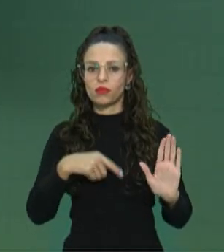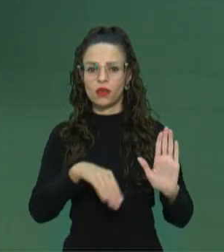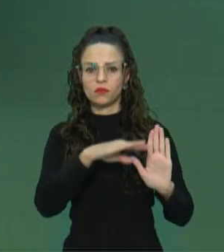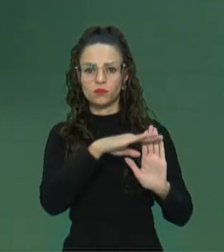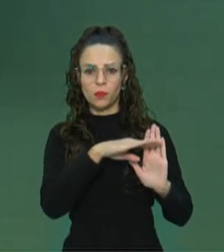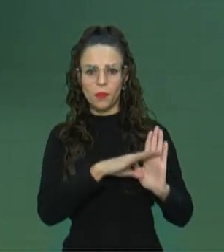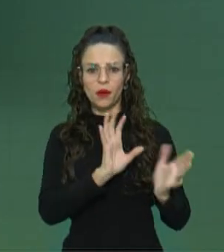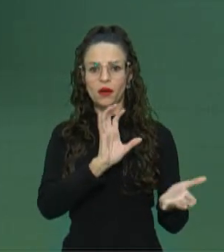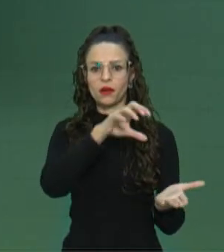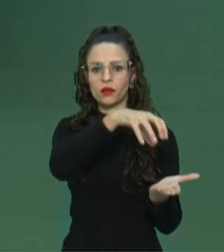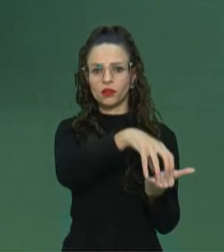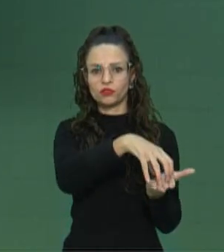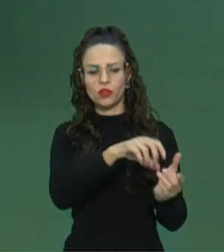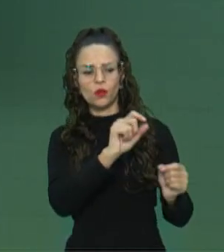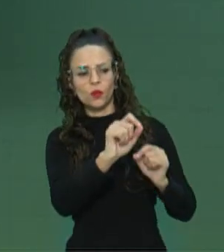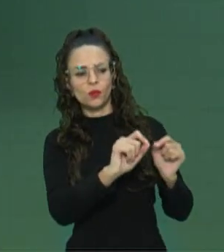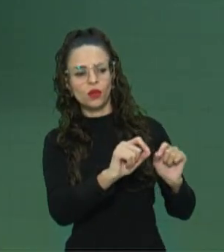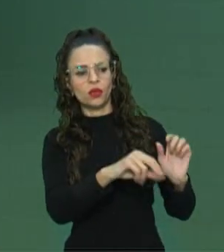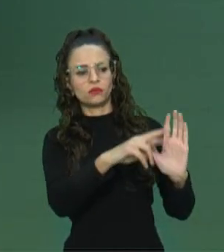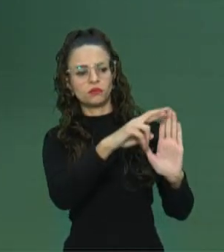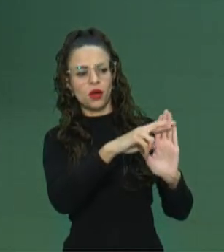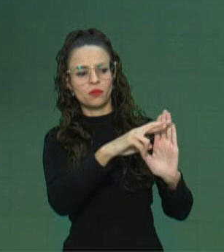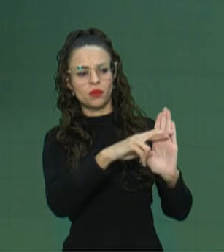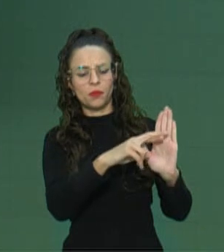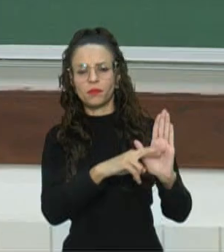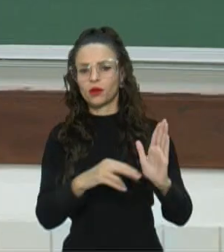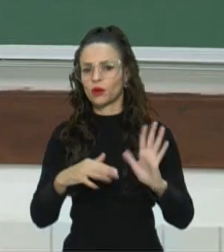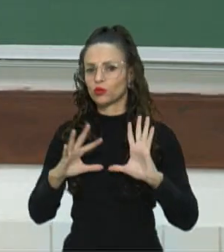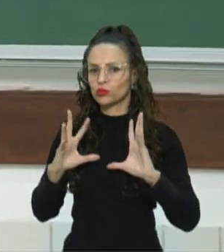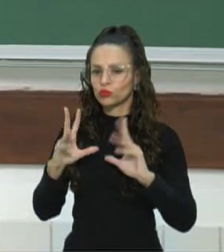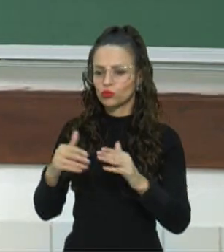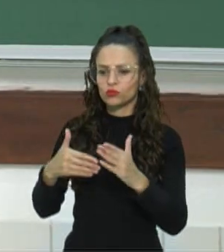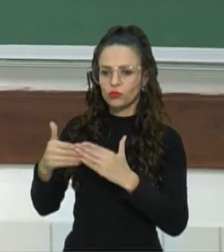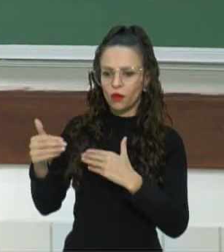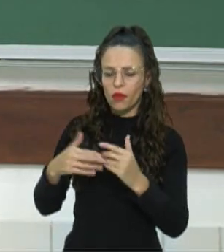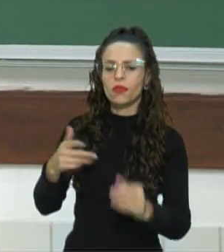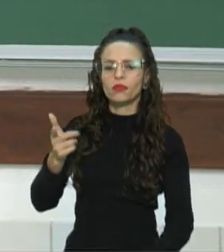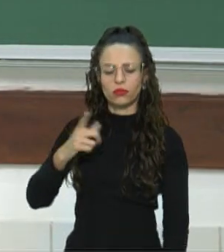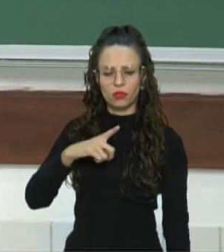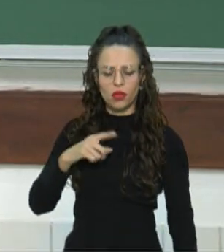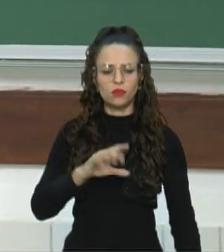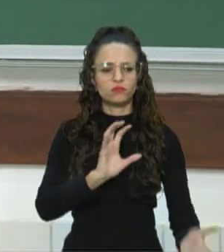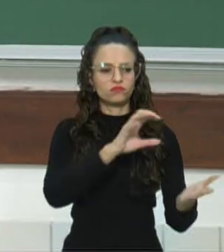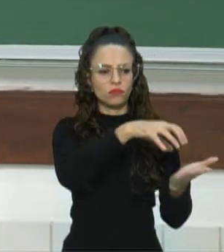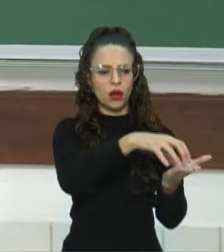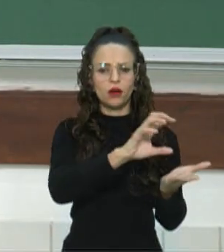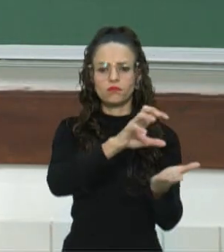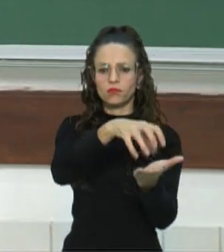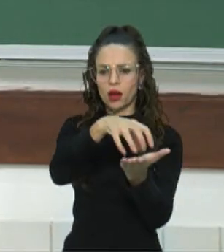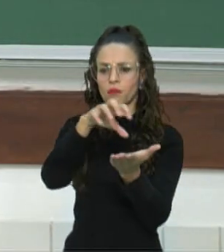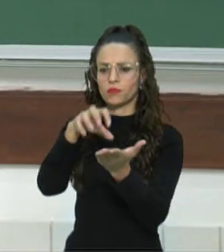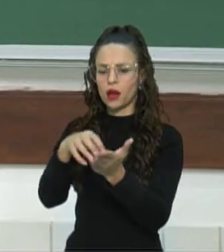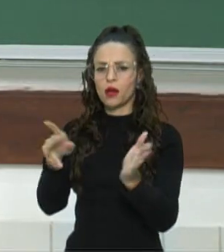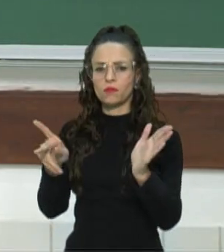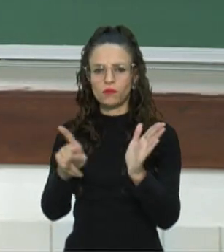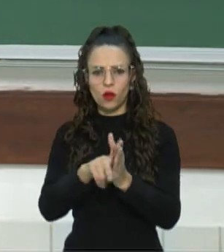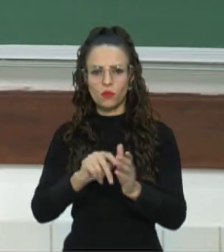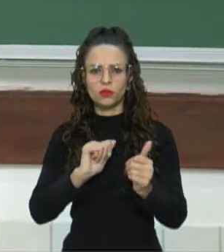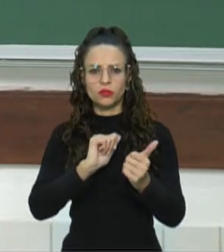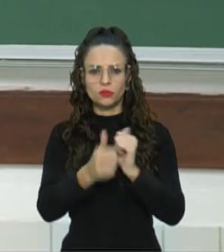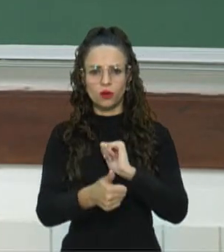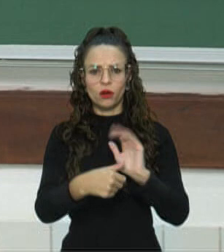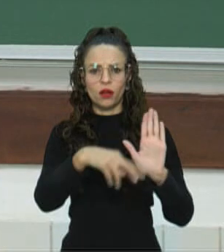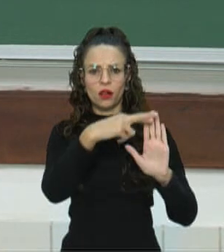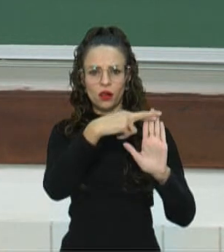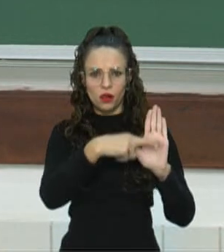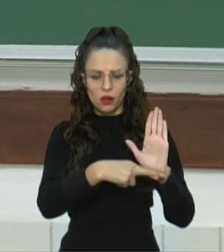que o regulamentam, né? Então toda e qualquer modalidade que nós vimos, existiam as entidades do desporto que faziam a sua regulamentação.